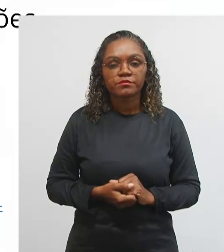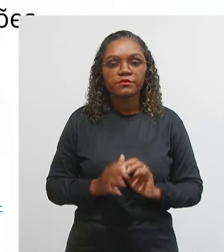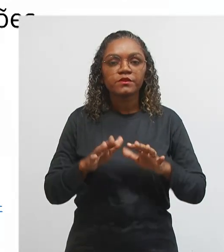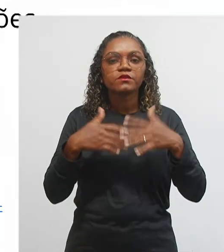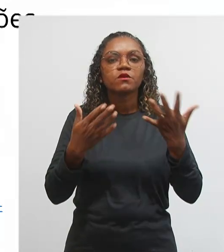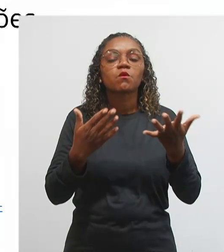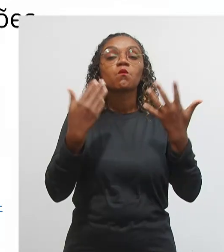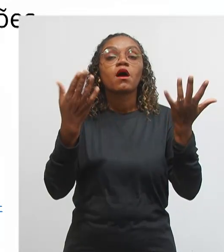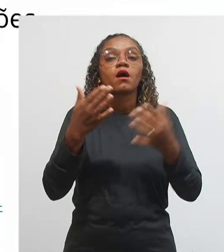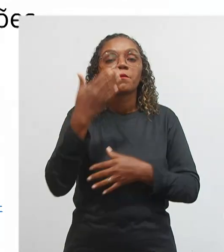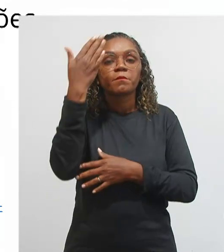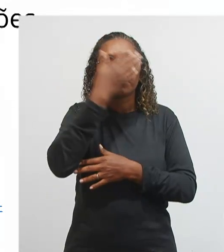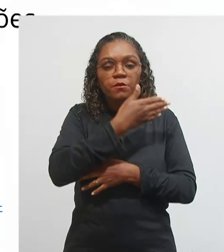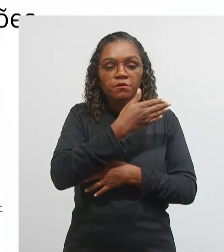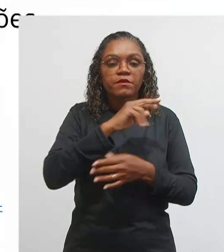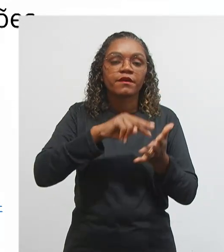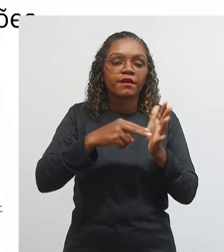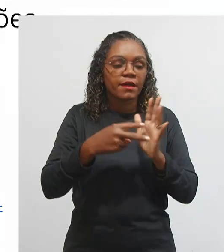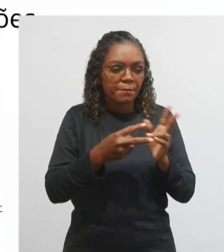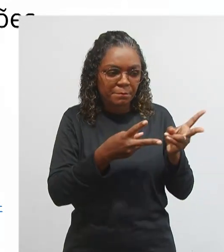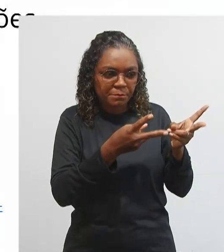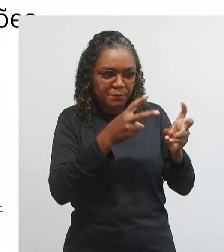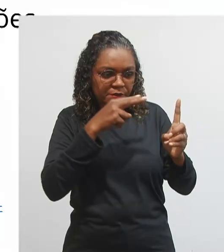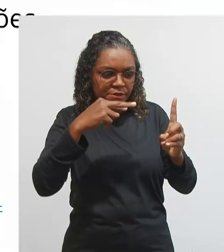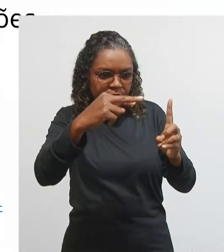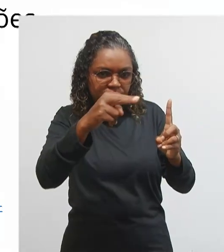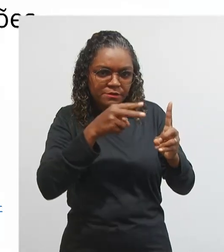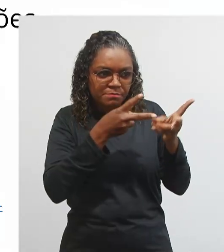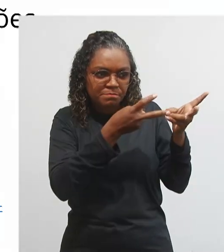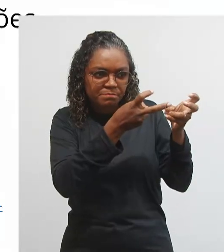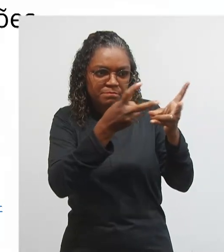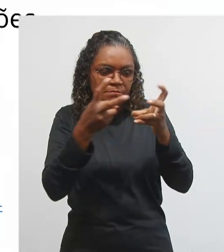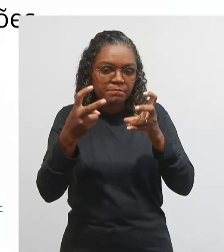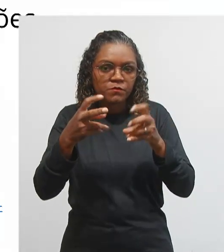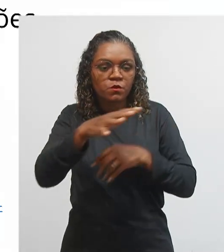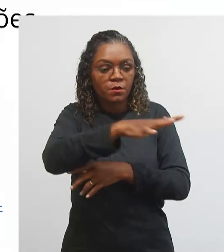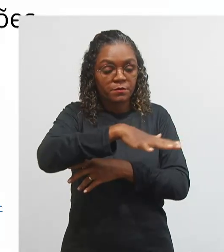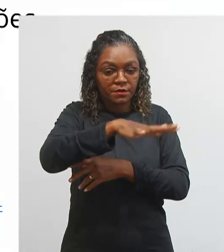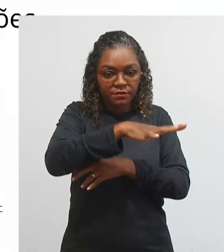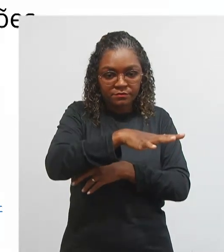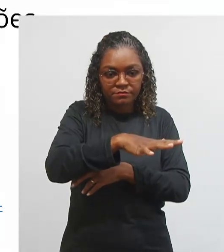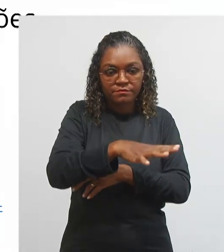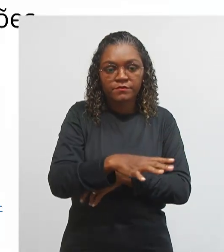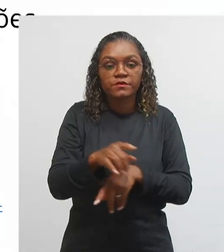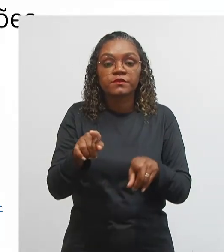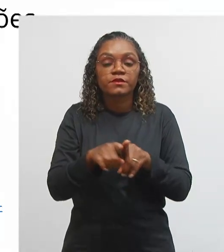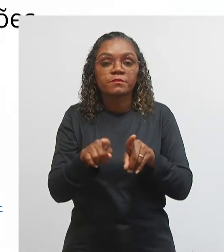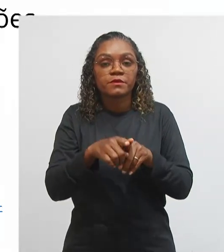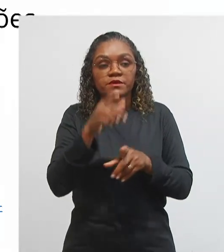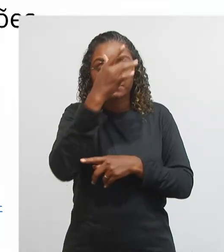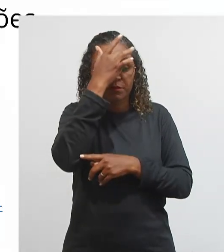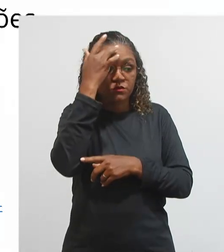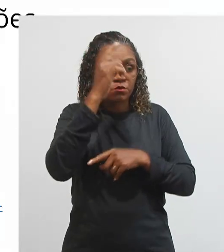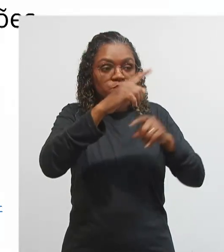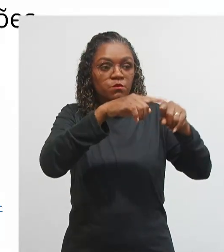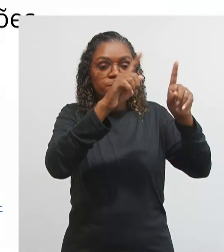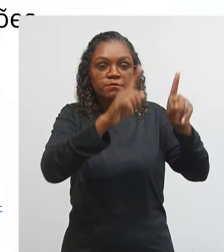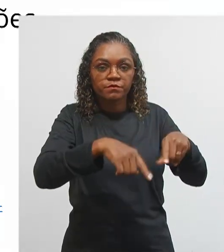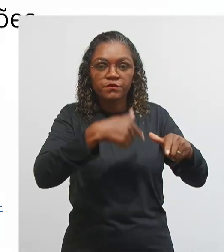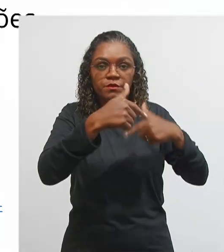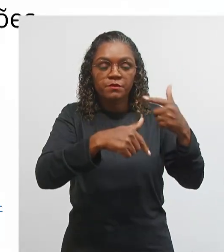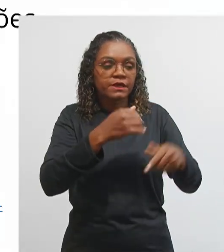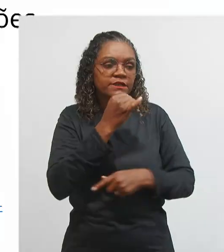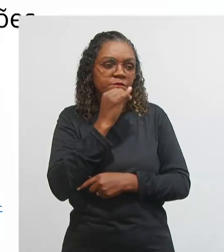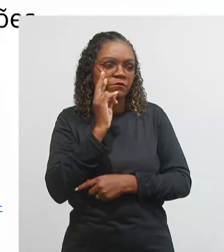do ambiente, como a gente já falou. Então, pode ser a apresentação pessoal também dos funcionários, se eles estão vestidos